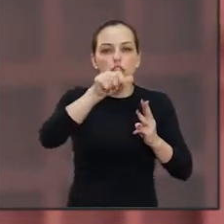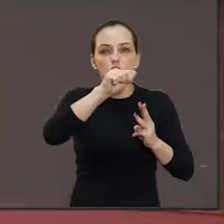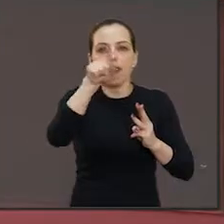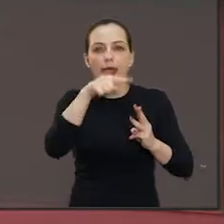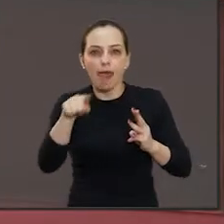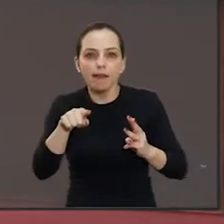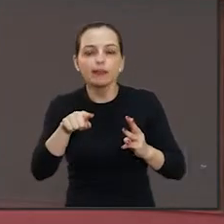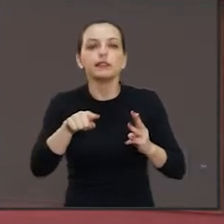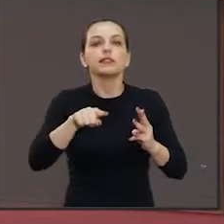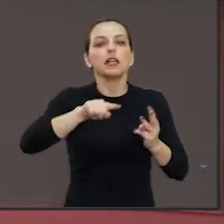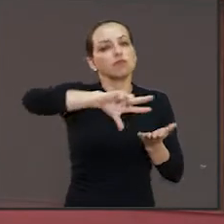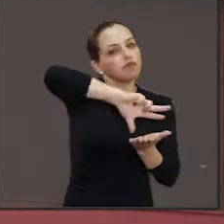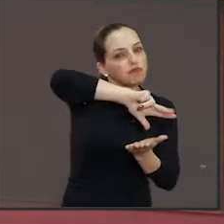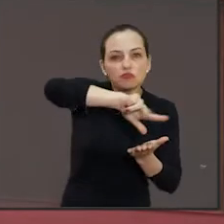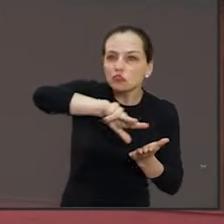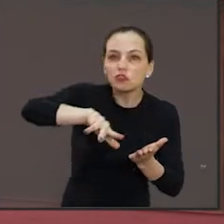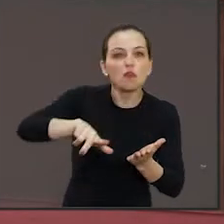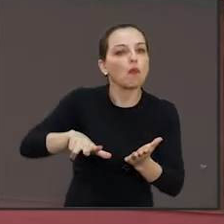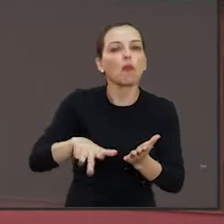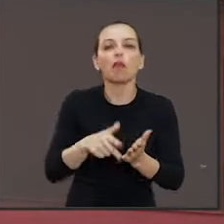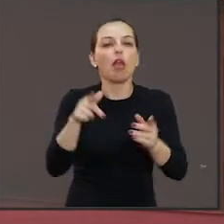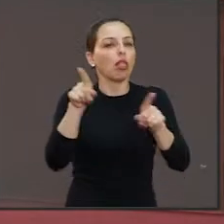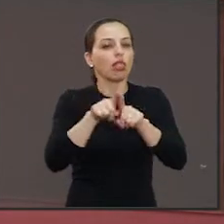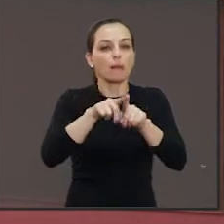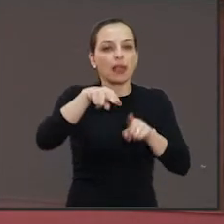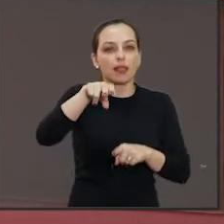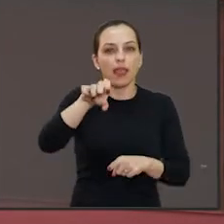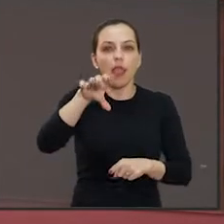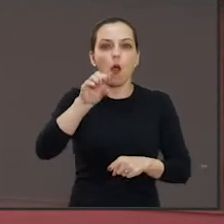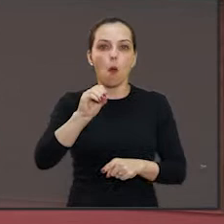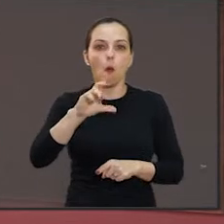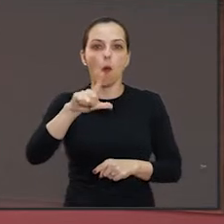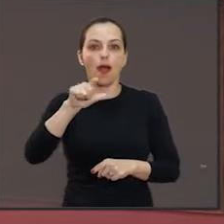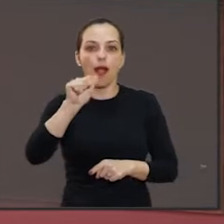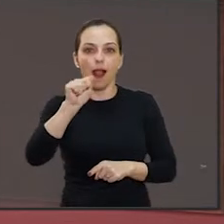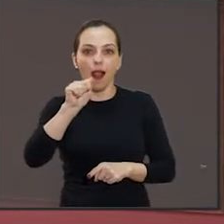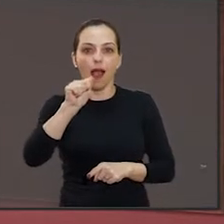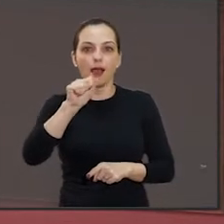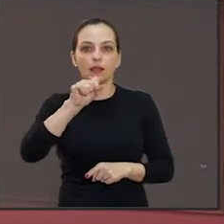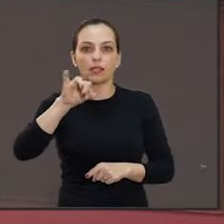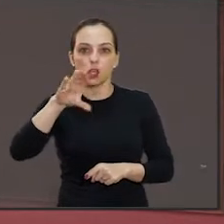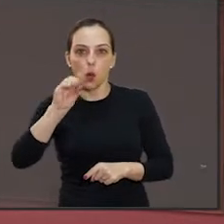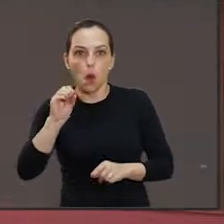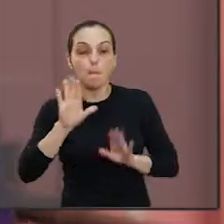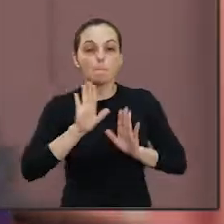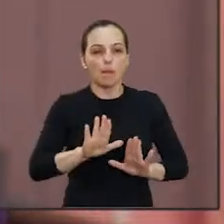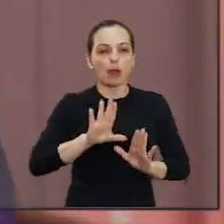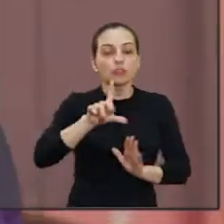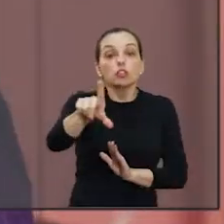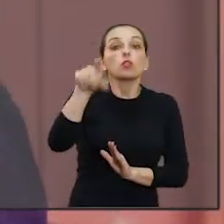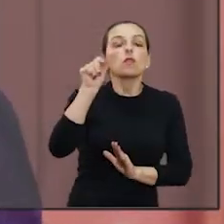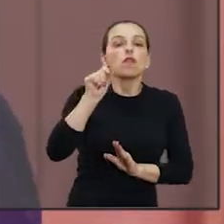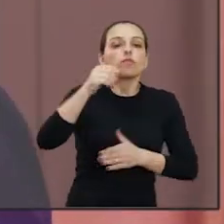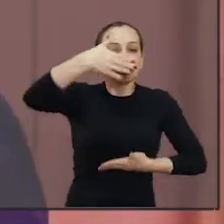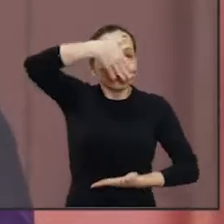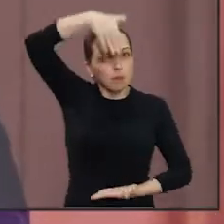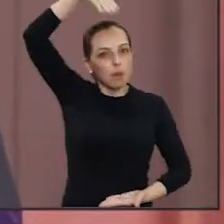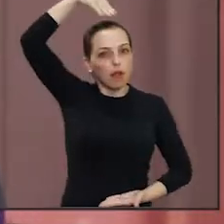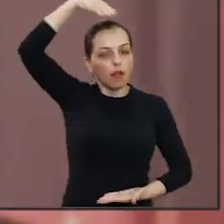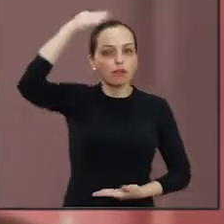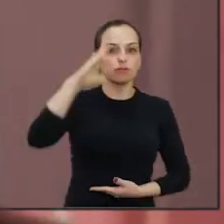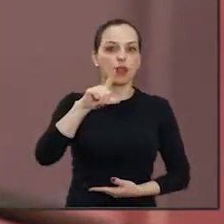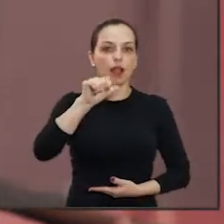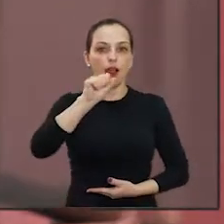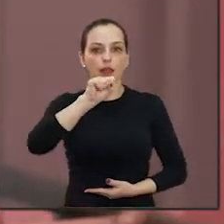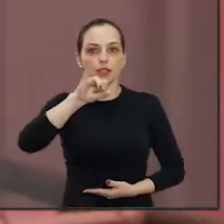Espanha, e fiz neoclássico. Mas a minha paixão é o balé clássico. Uma das pessoas que mais me